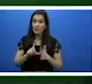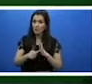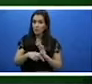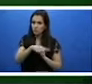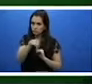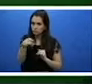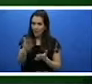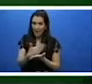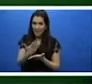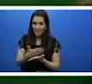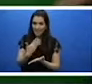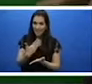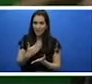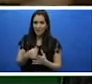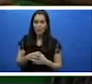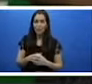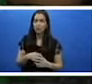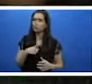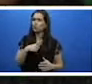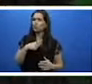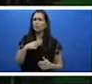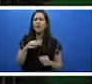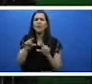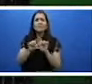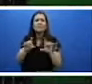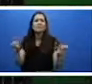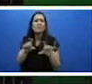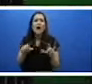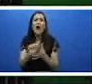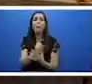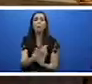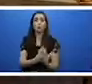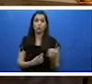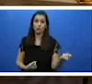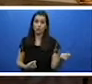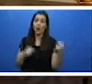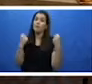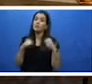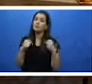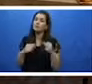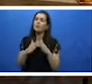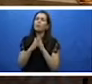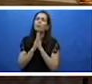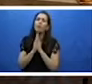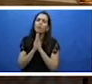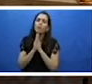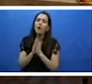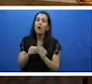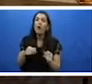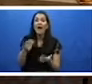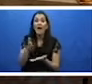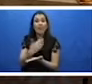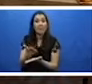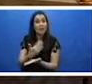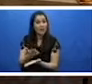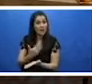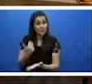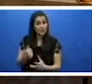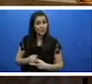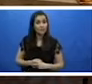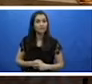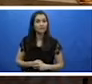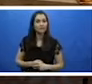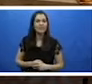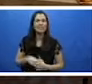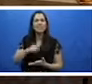não tem espaço para responder aqui na apostila. Então, vocês respondam, por favor, no caderno. Pula a linha.